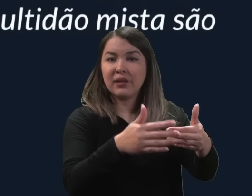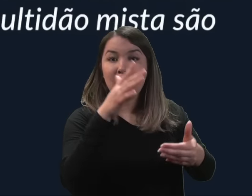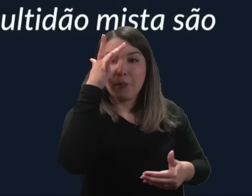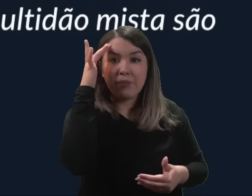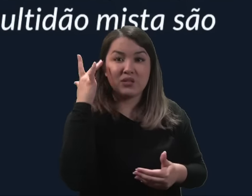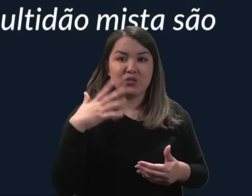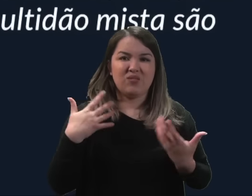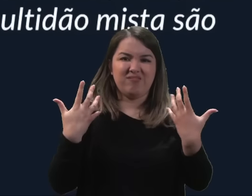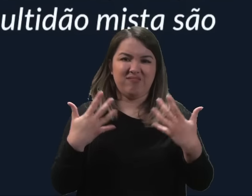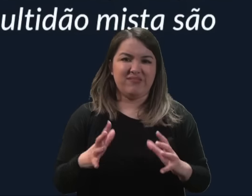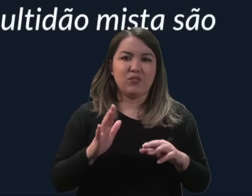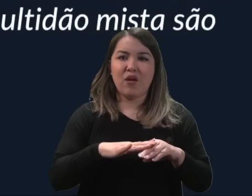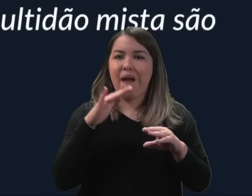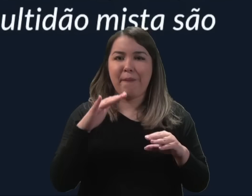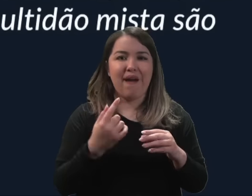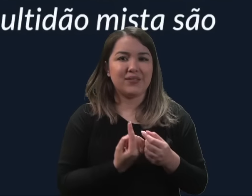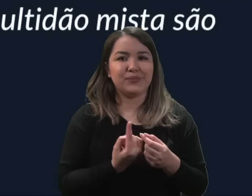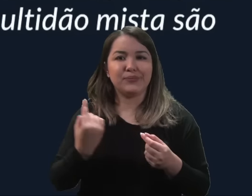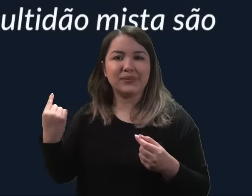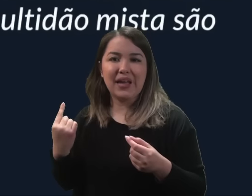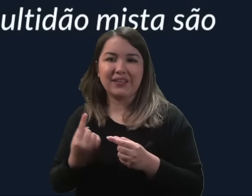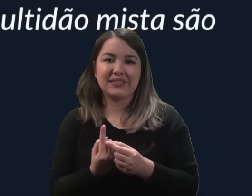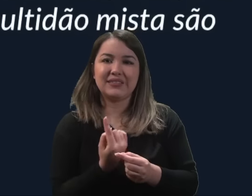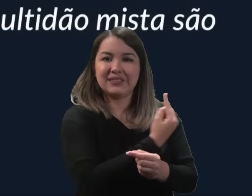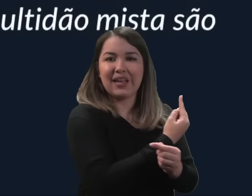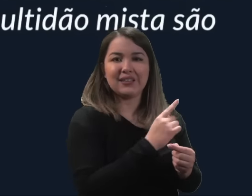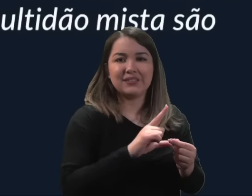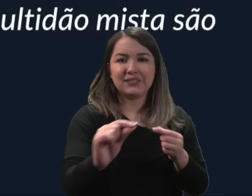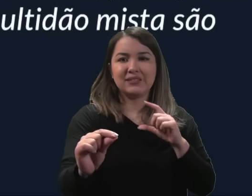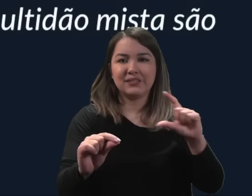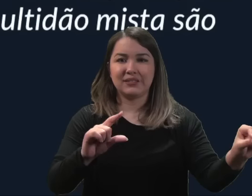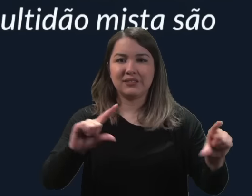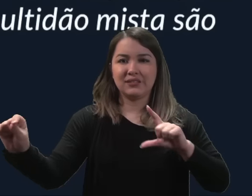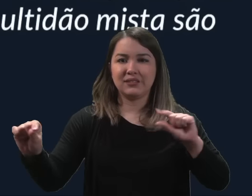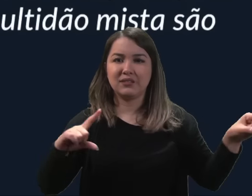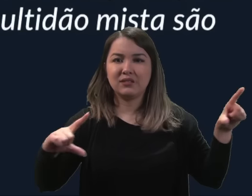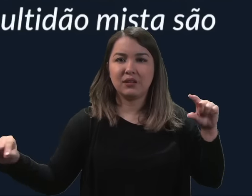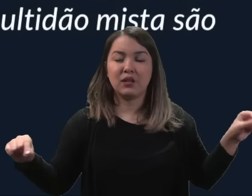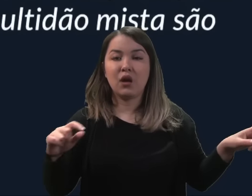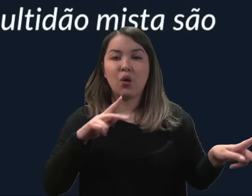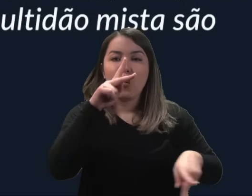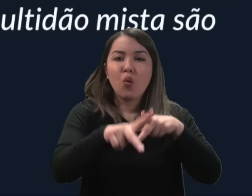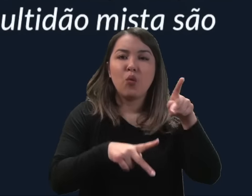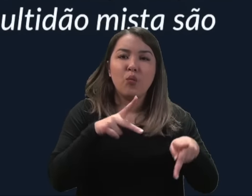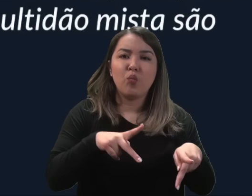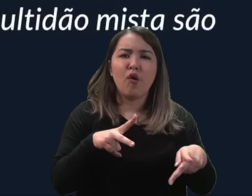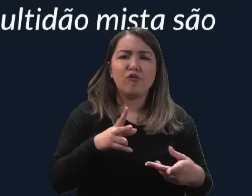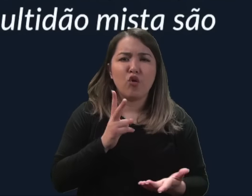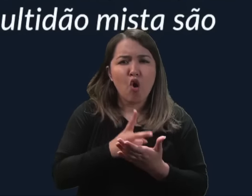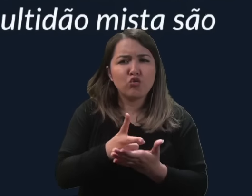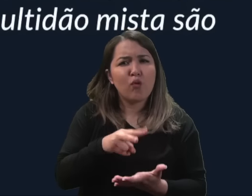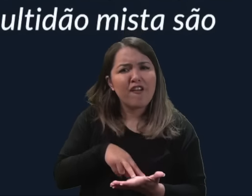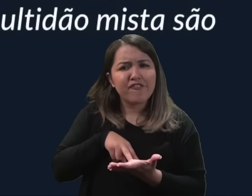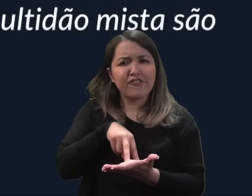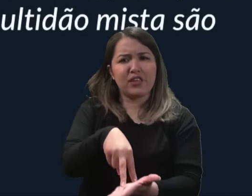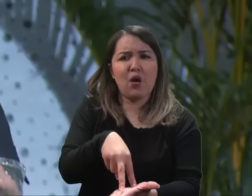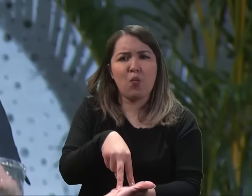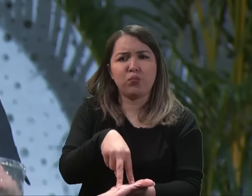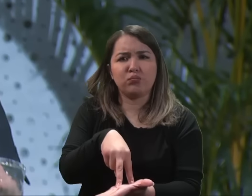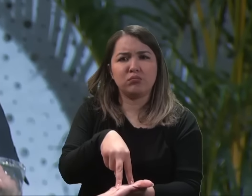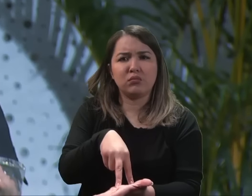qual o joio é e a palha da multidão mista são jogados para fora